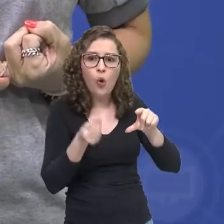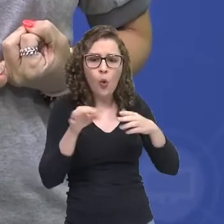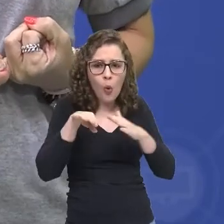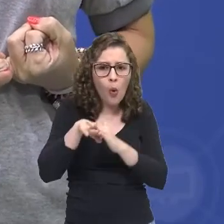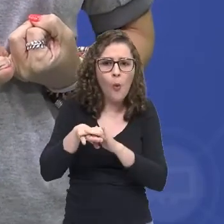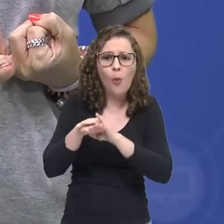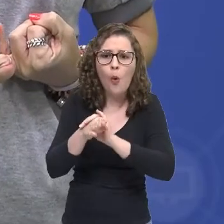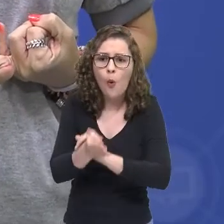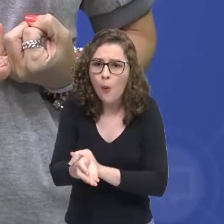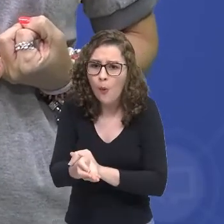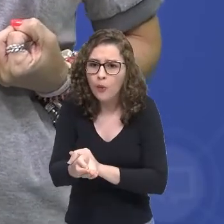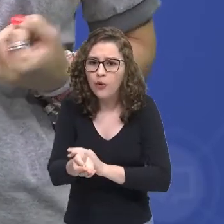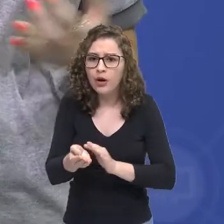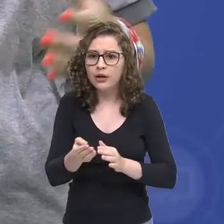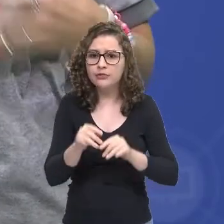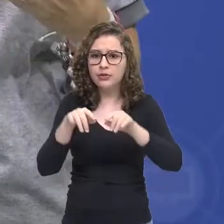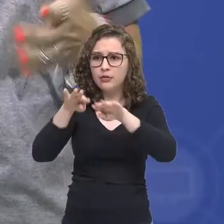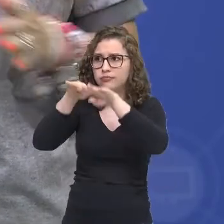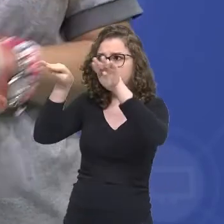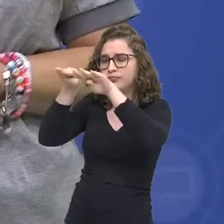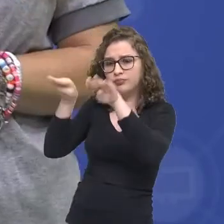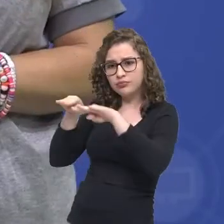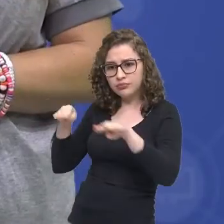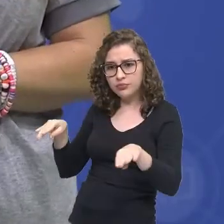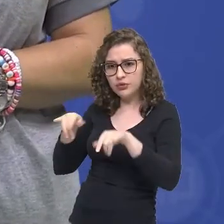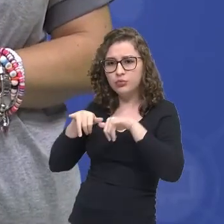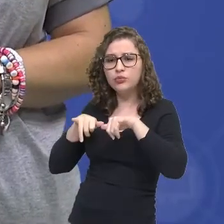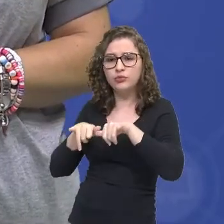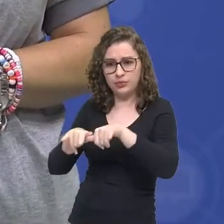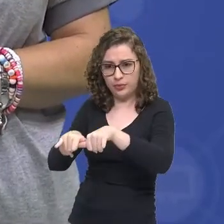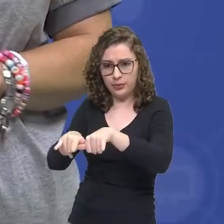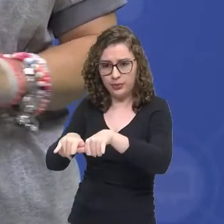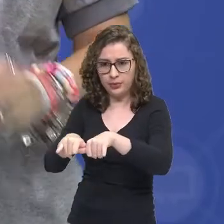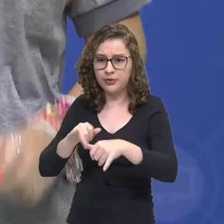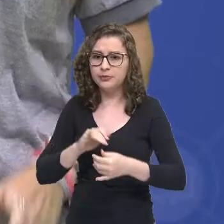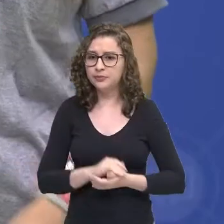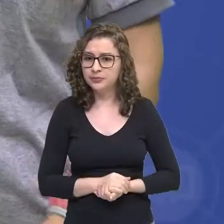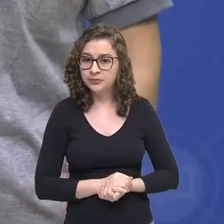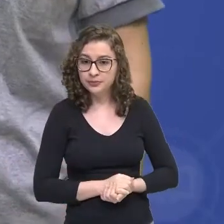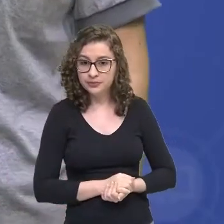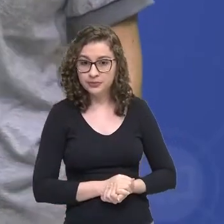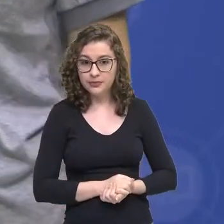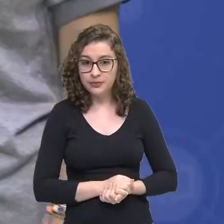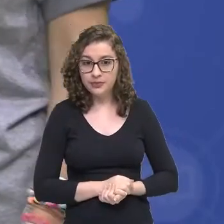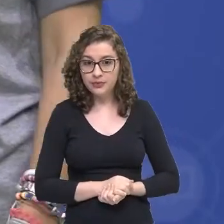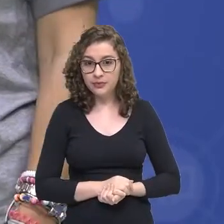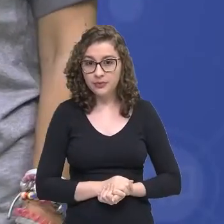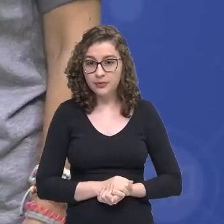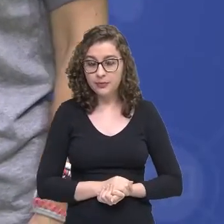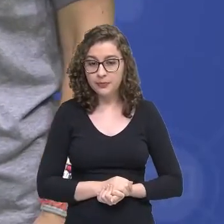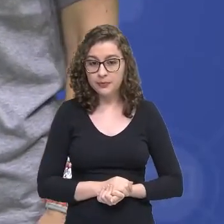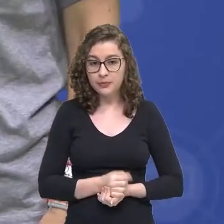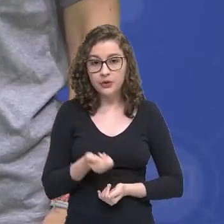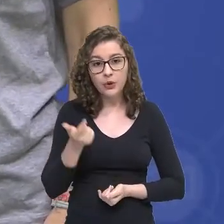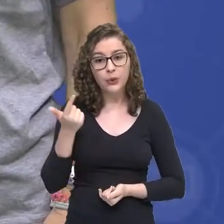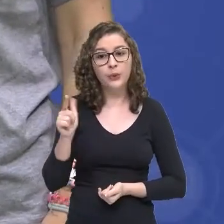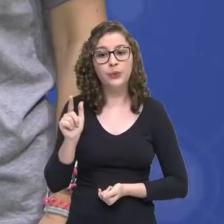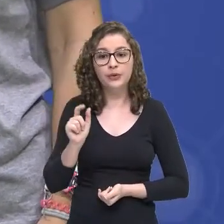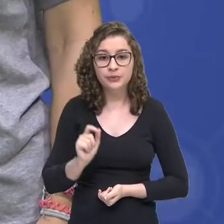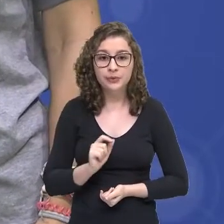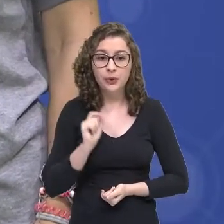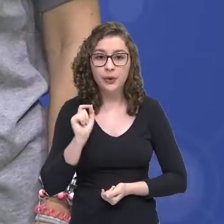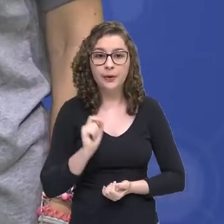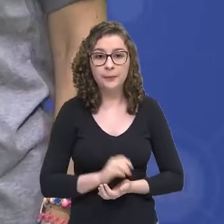né? Como é que esse alimento está armazenado lá no supermercado, tá bom? Depois a gente tem que pensar um pouquinho melhor